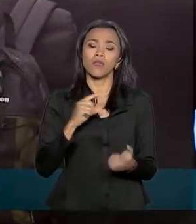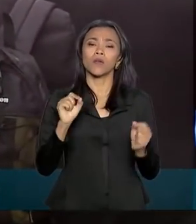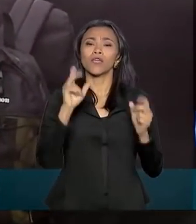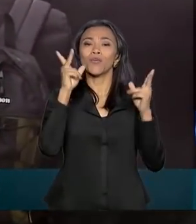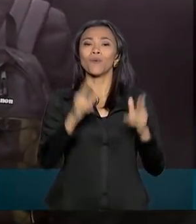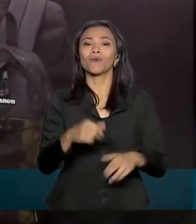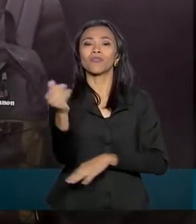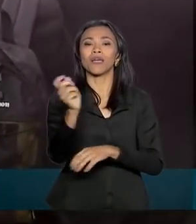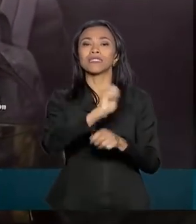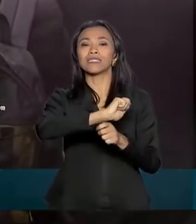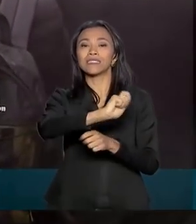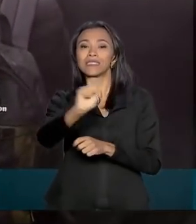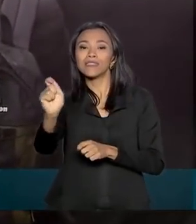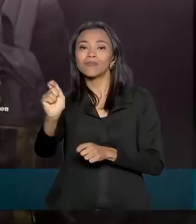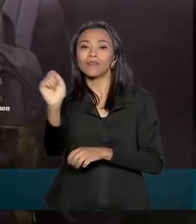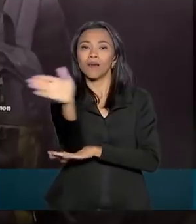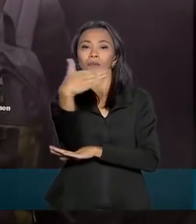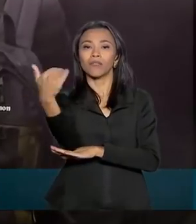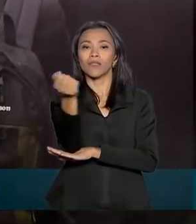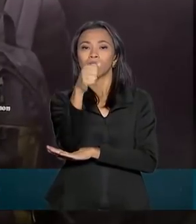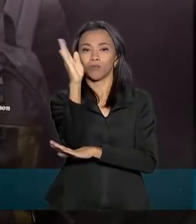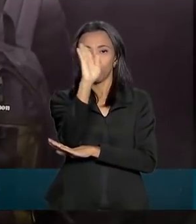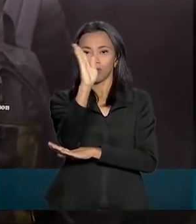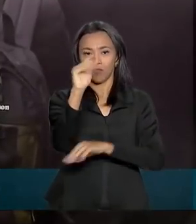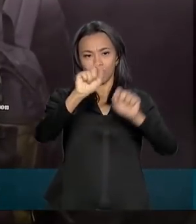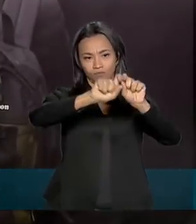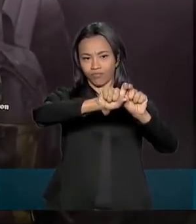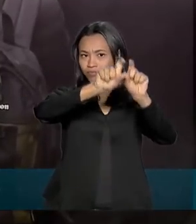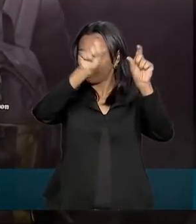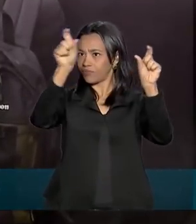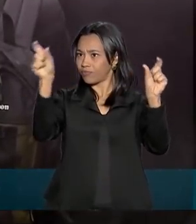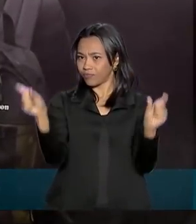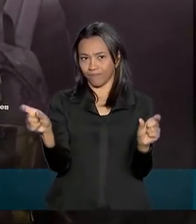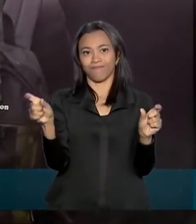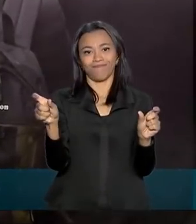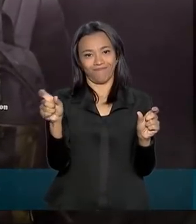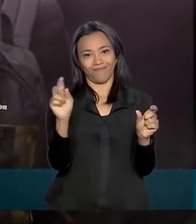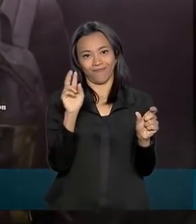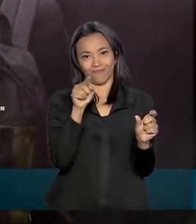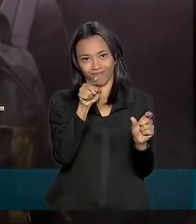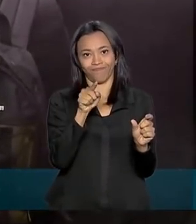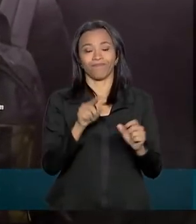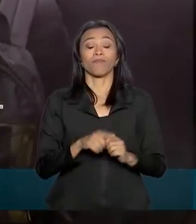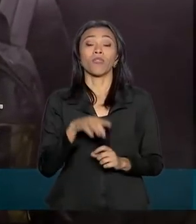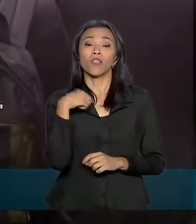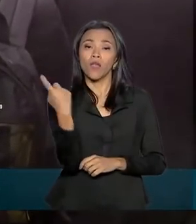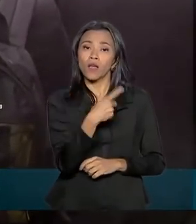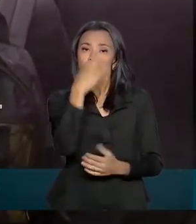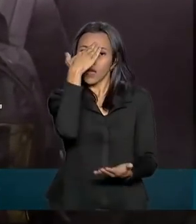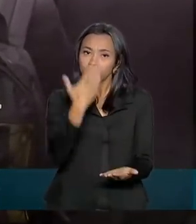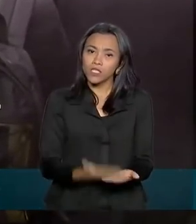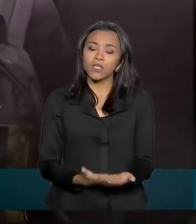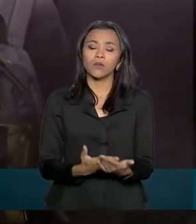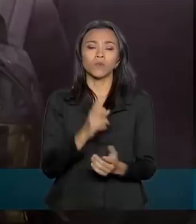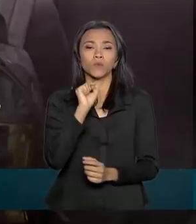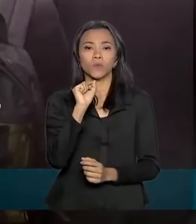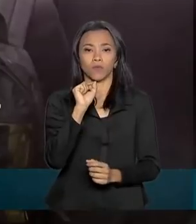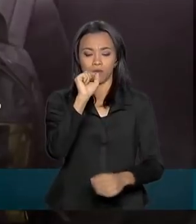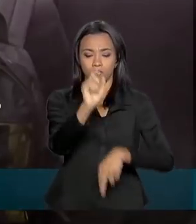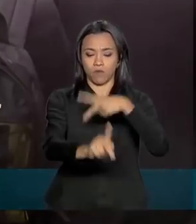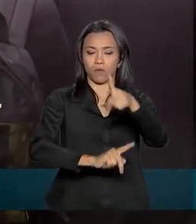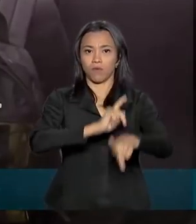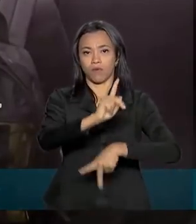progresso eu acredito nas forças armadas brasileiras nós acreditamos no povo brasileiro